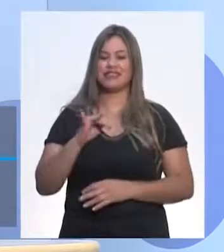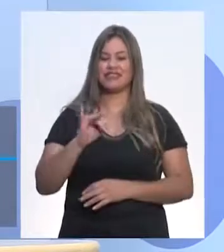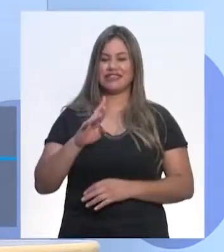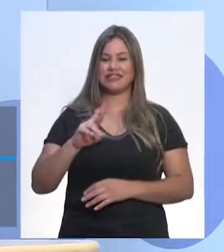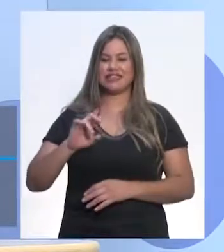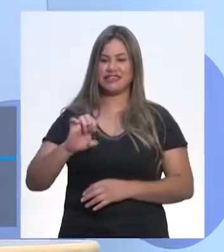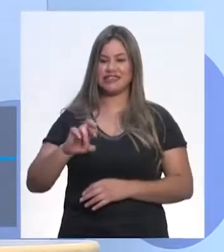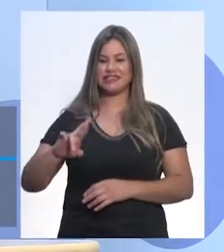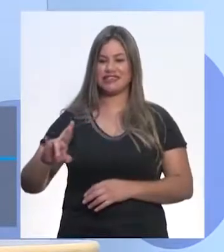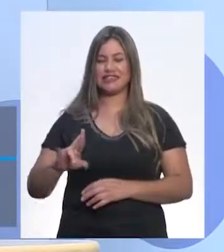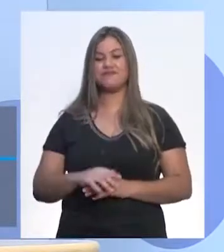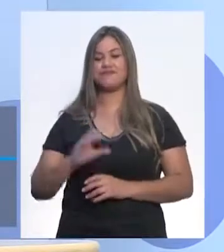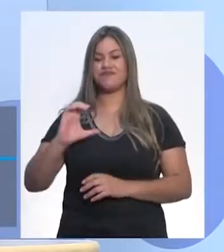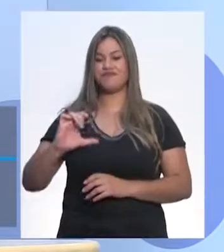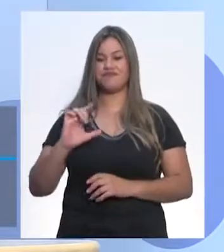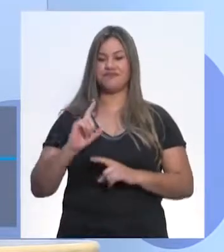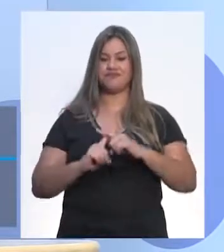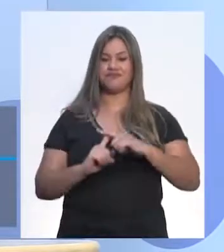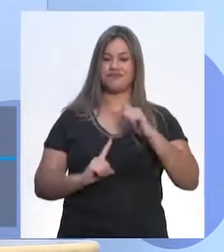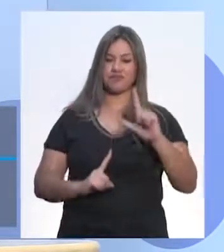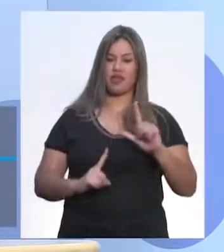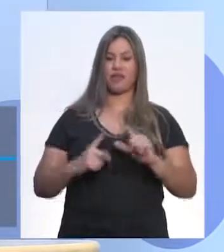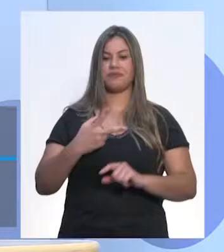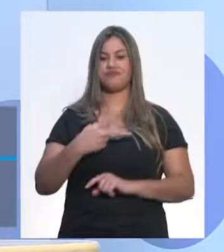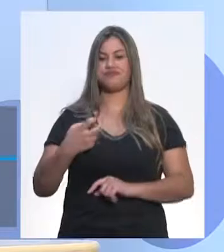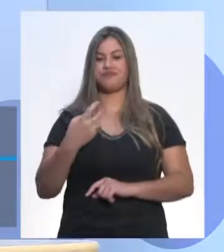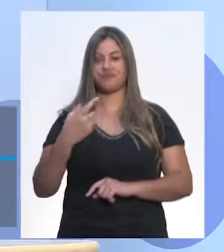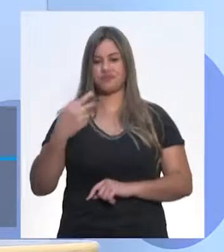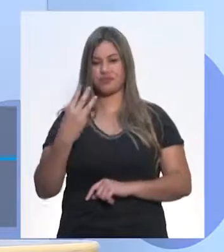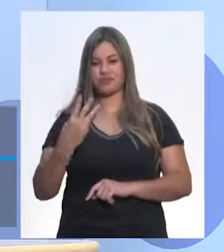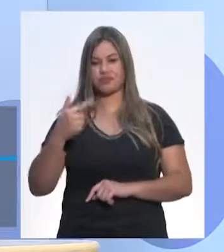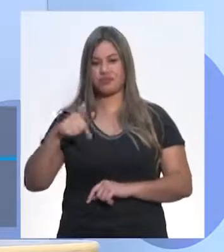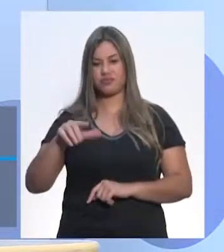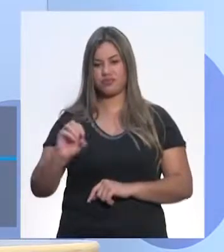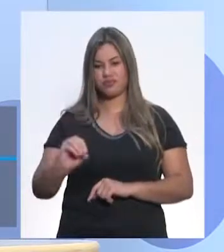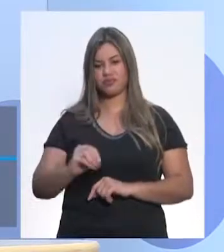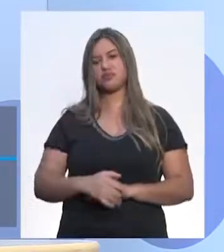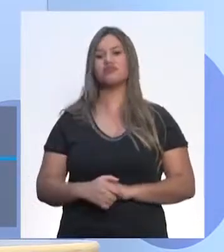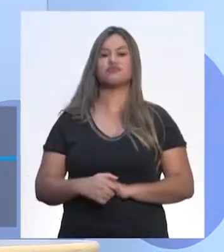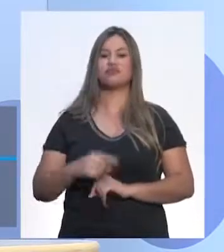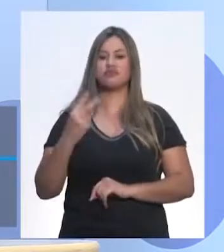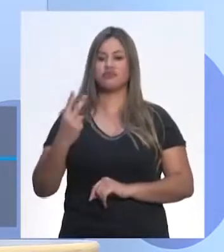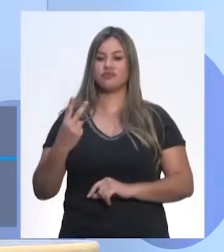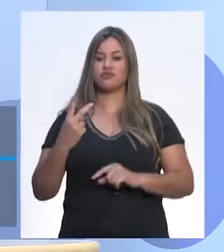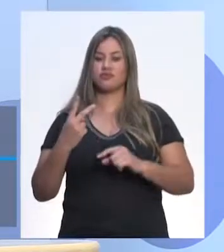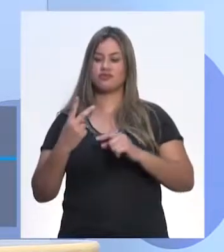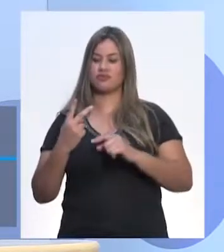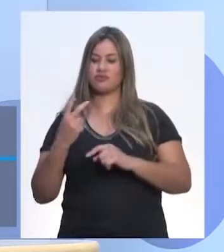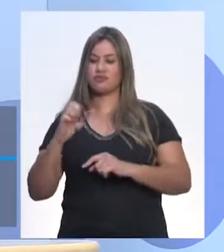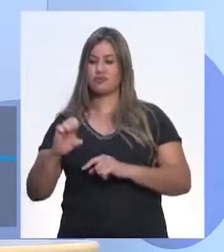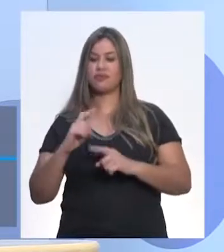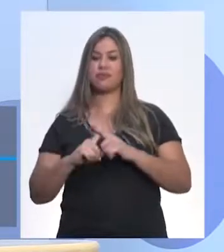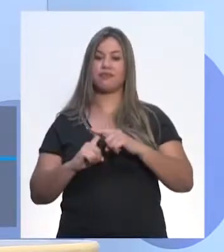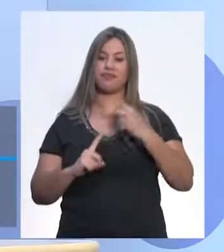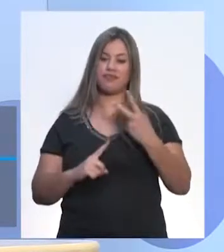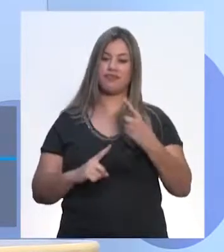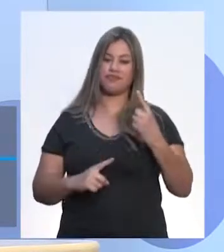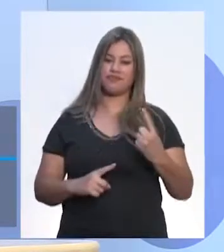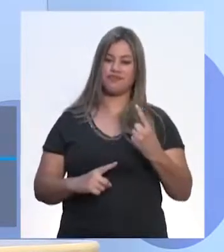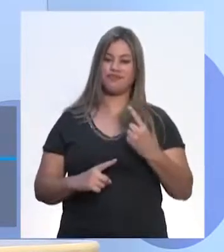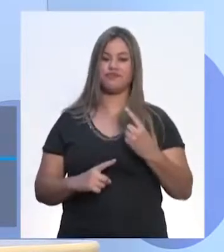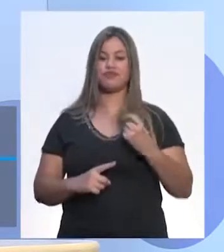C mais L é igual a 370. Daniela colocou 2C mais 2I. Vinícius